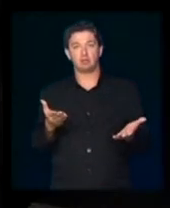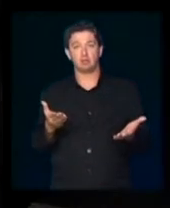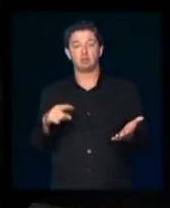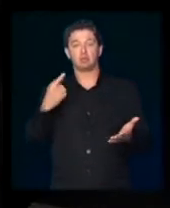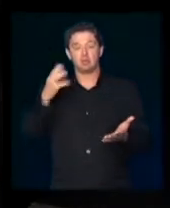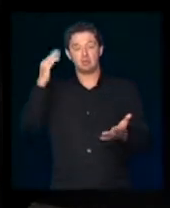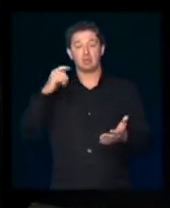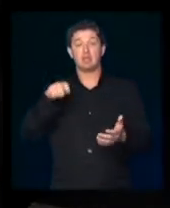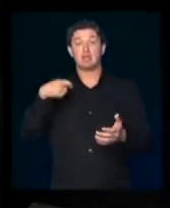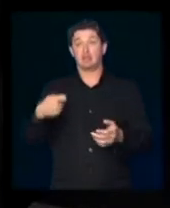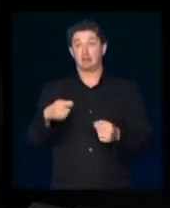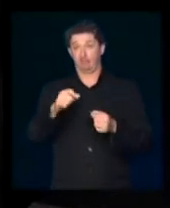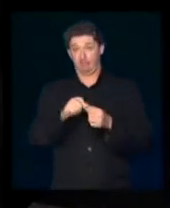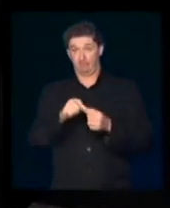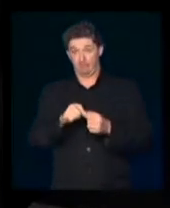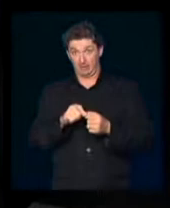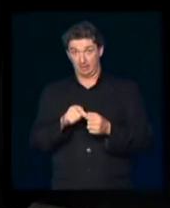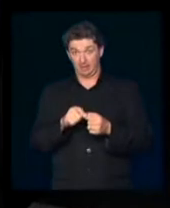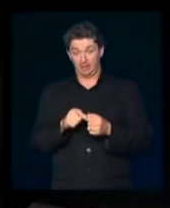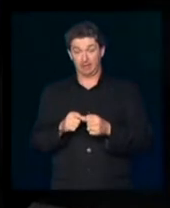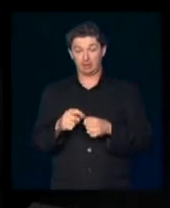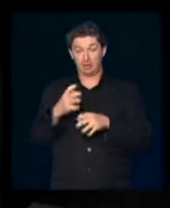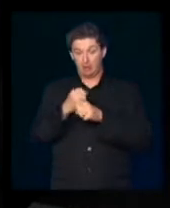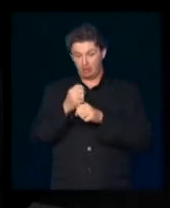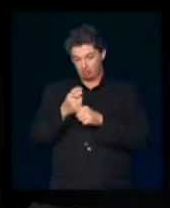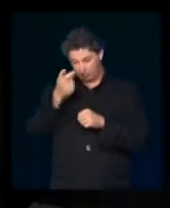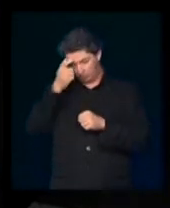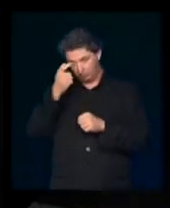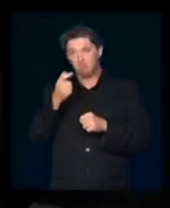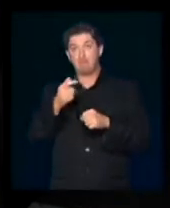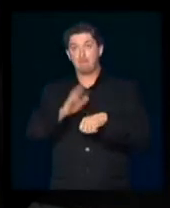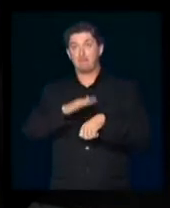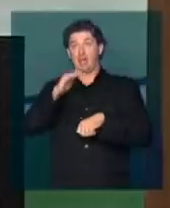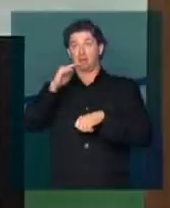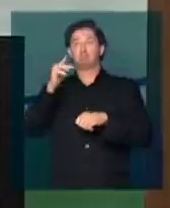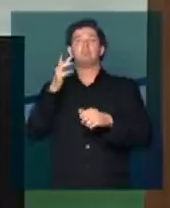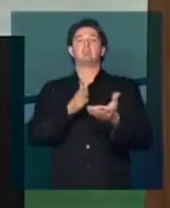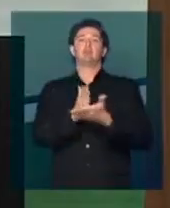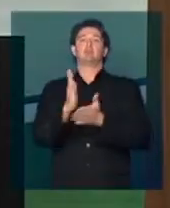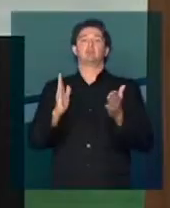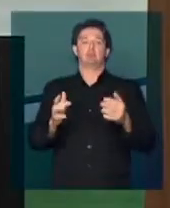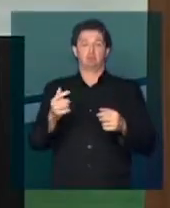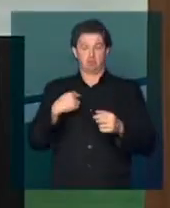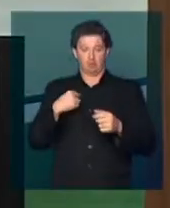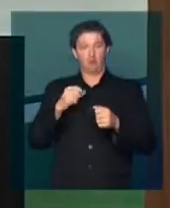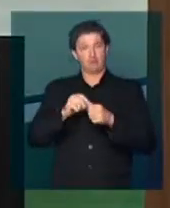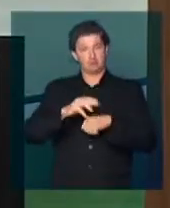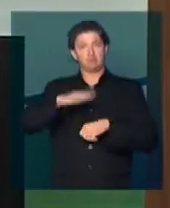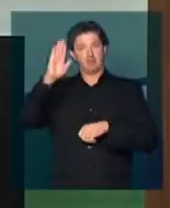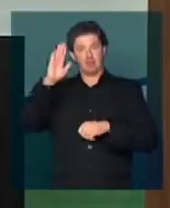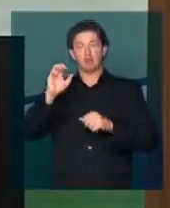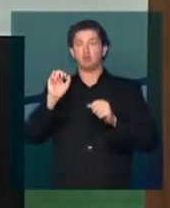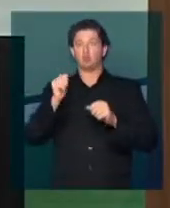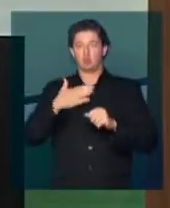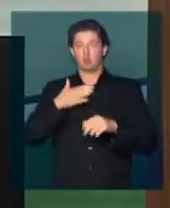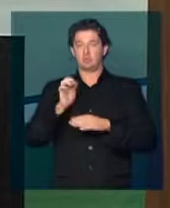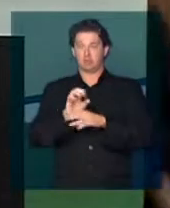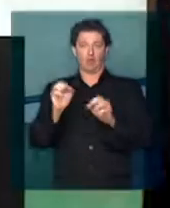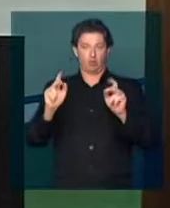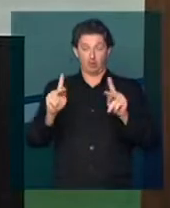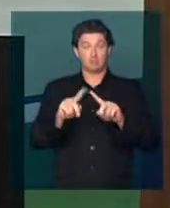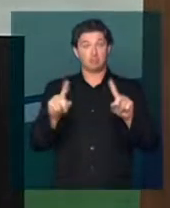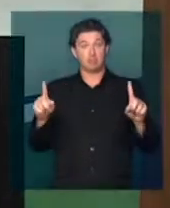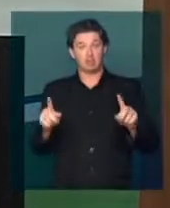gente sabe que quem fez mais do que o quociente eleitoral está eleito. Por acaso, eu até fiz mais que o quociente no meu estado.